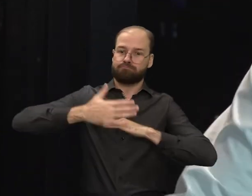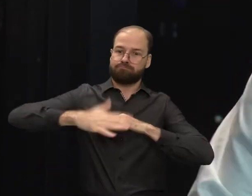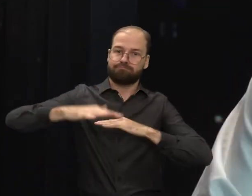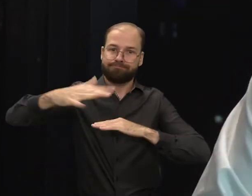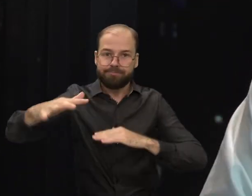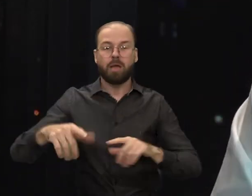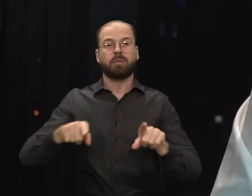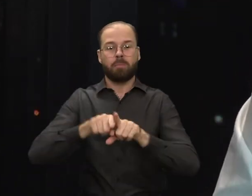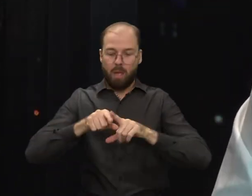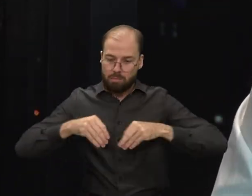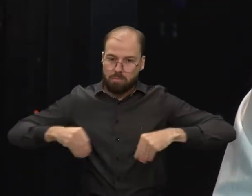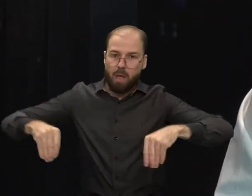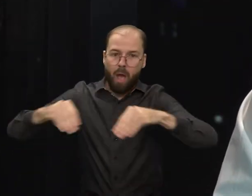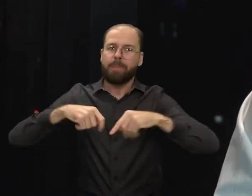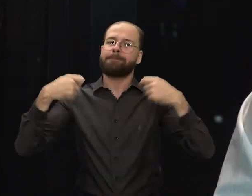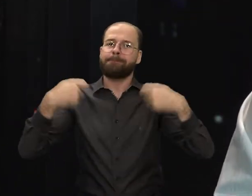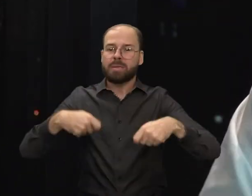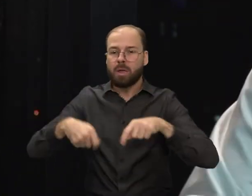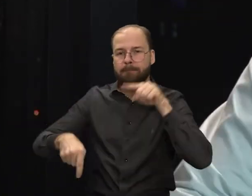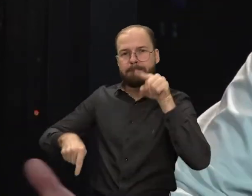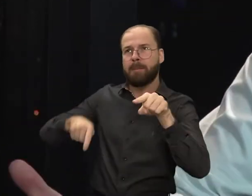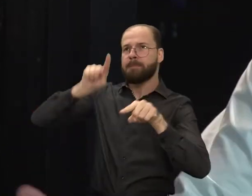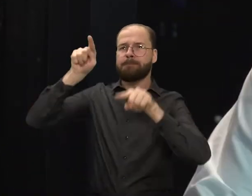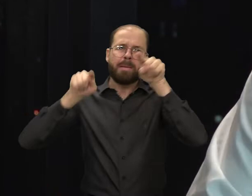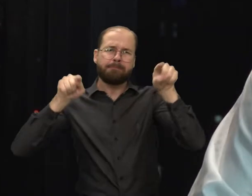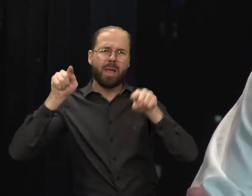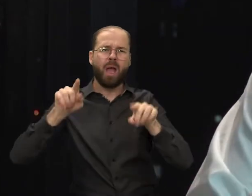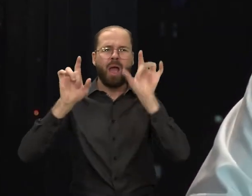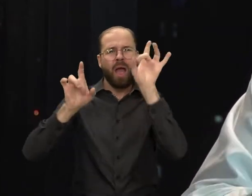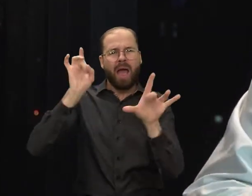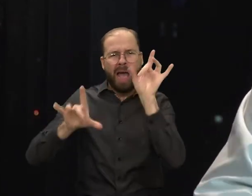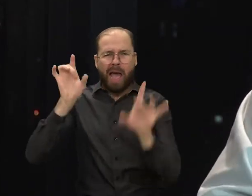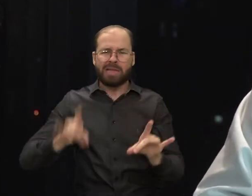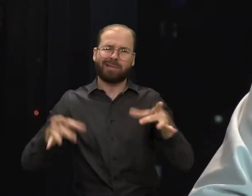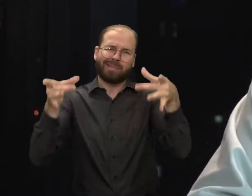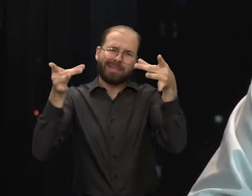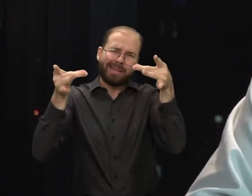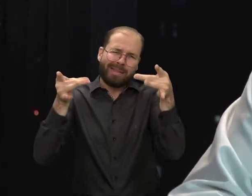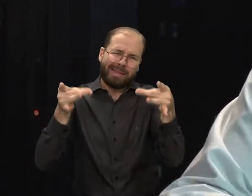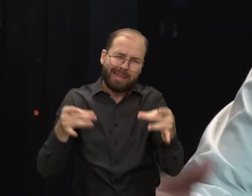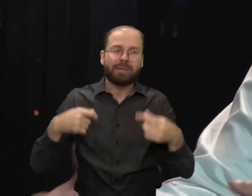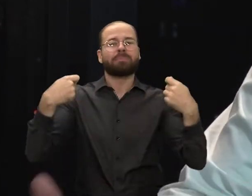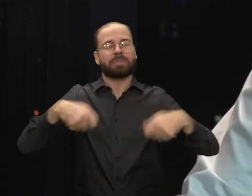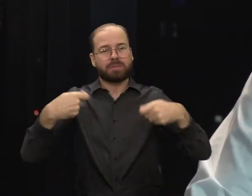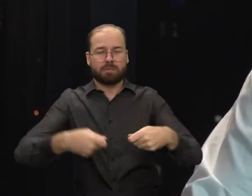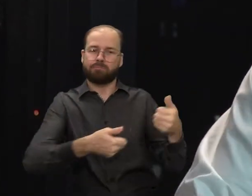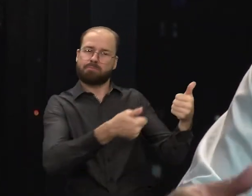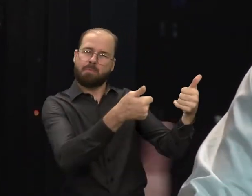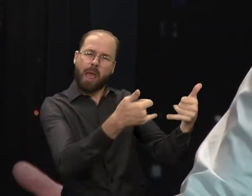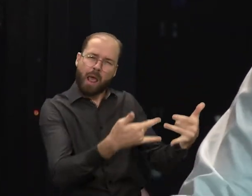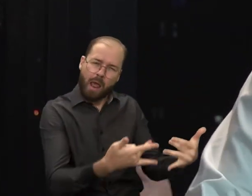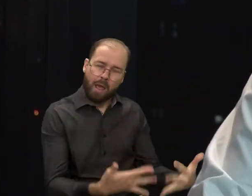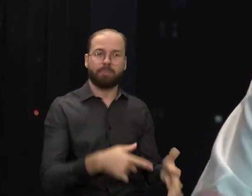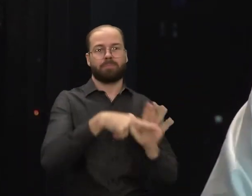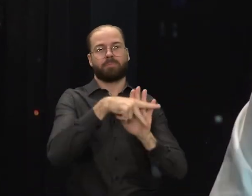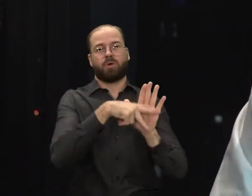descrever toda aquela área, fazer simulações, porque muda o clima local, muda várias coisas ali.